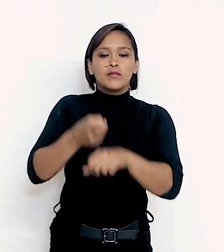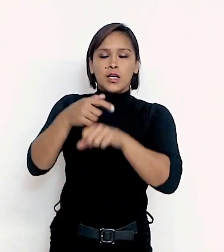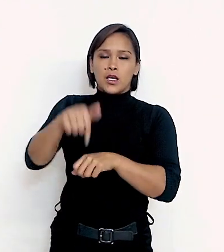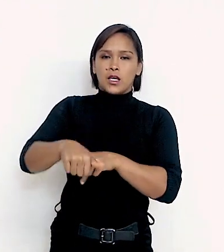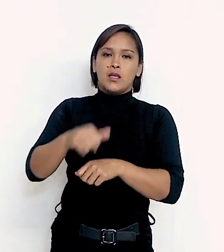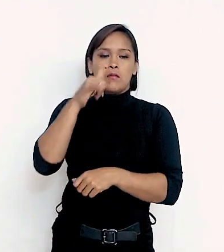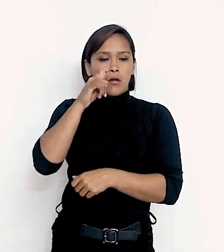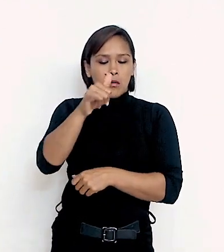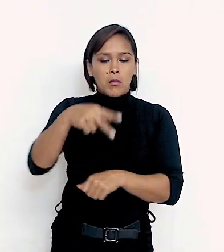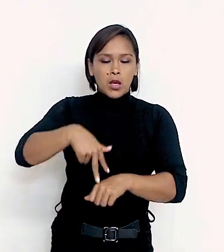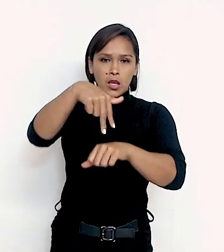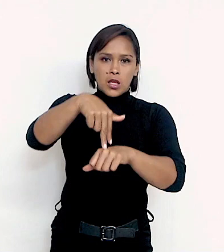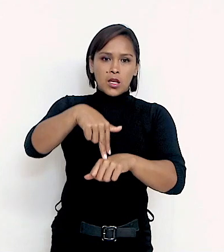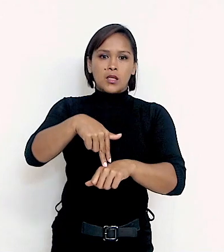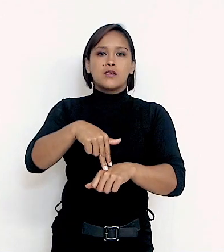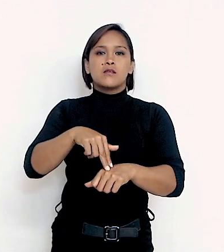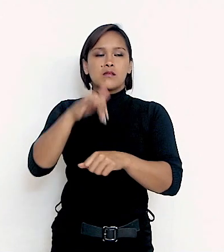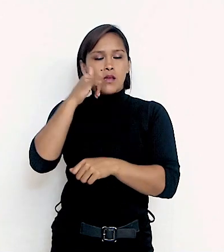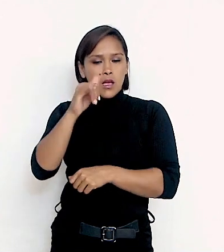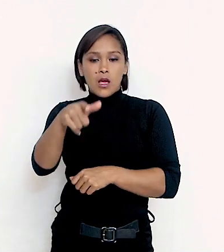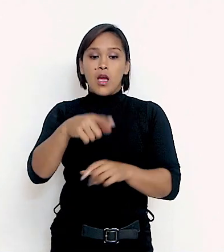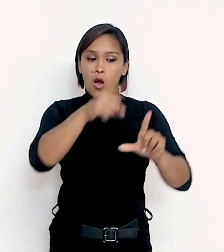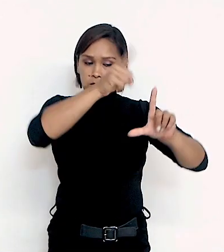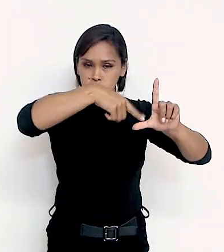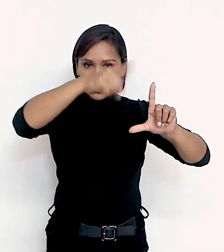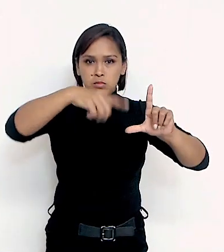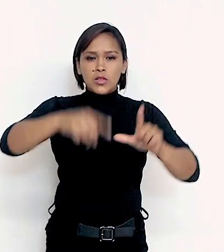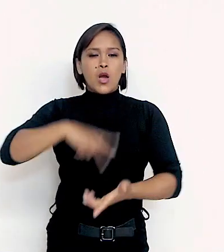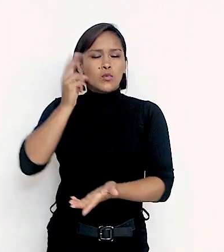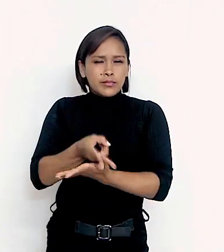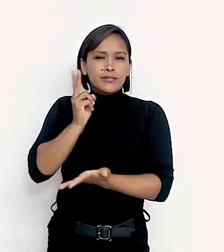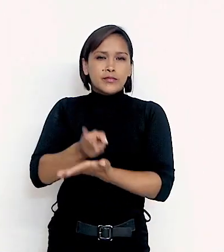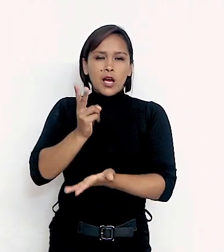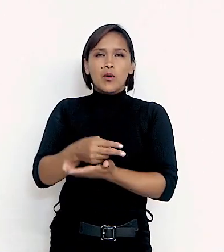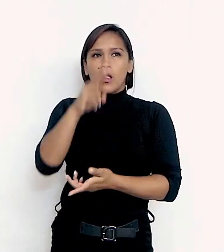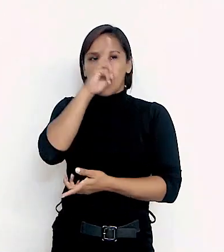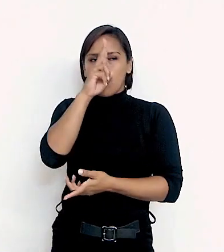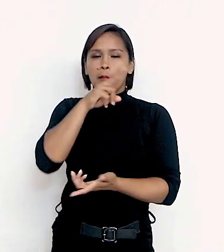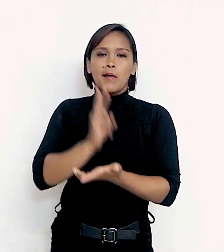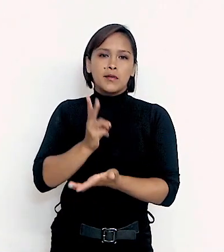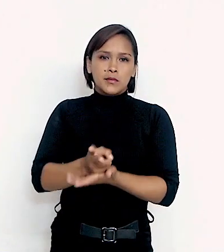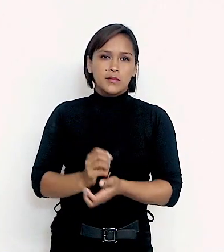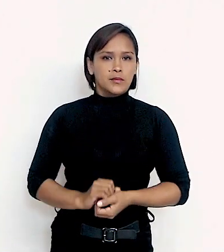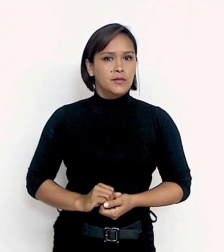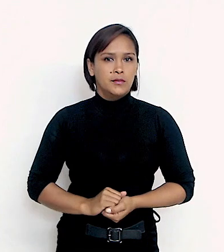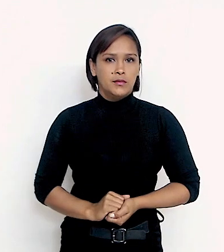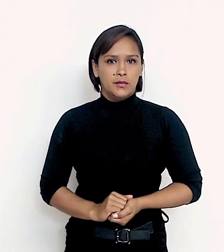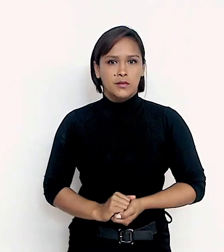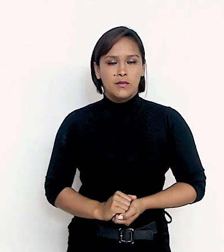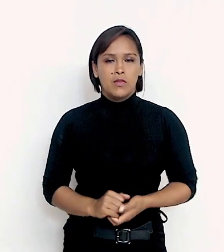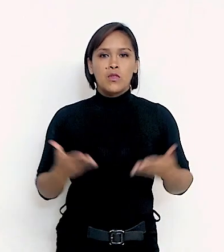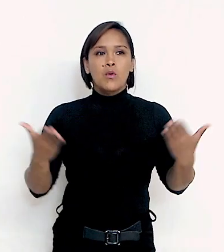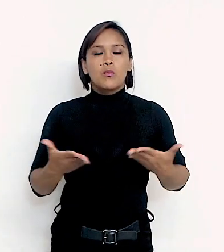energética e elétrica é um tablet que a gente se então tempo Inter Ah eu acho que é